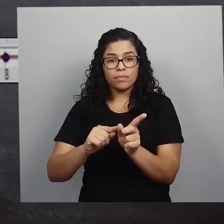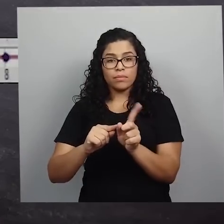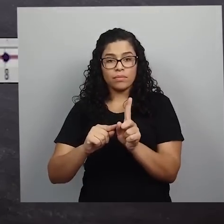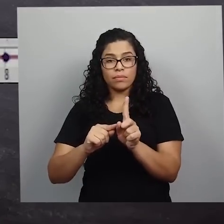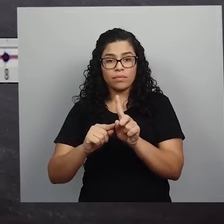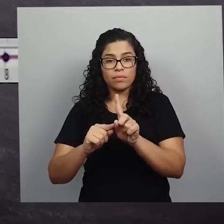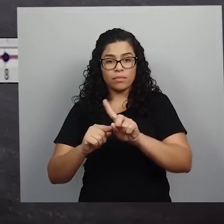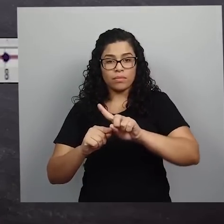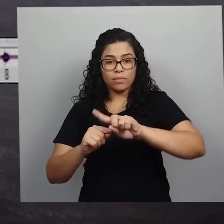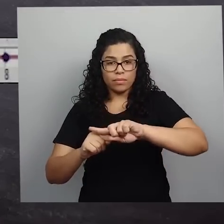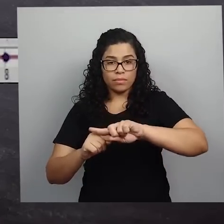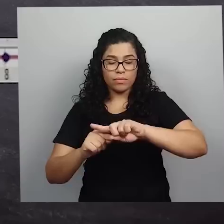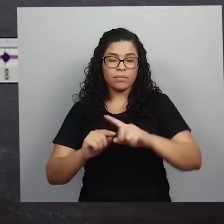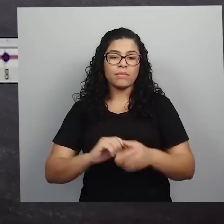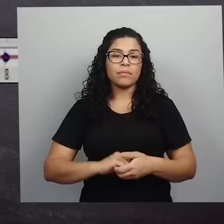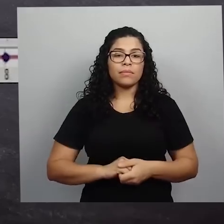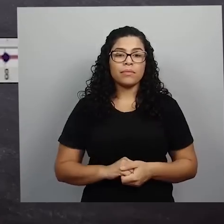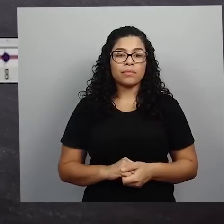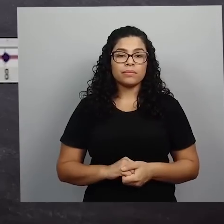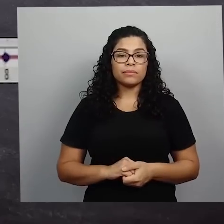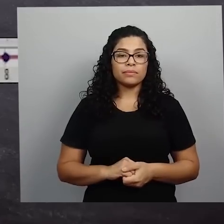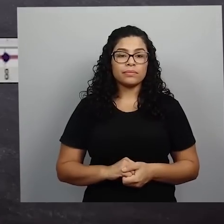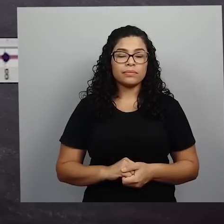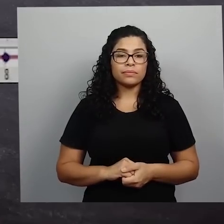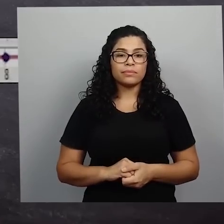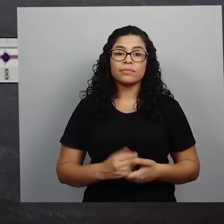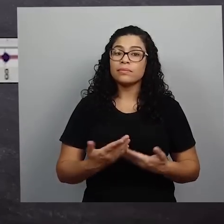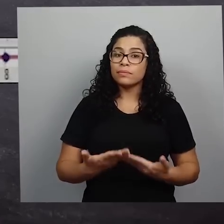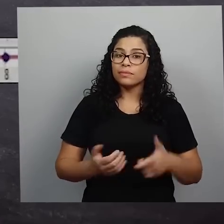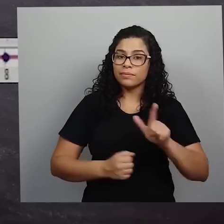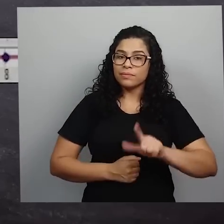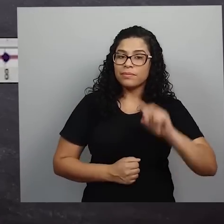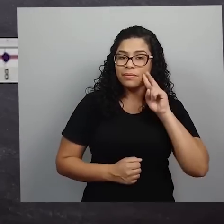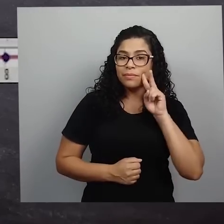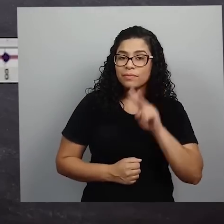chegou nesta posição. E, obviamente, aqui nós vemos,